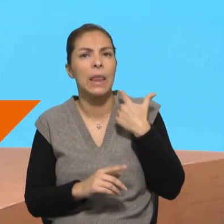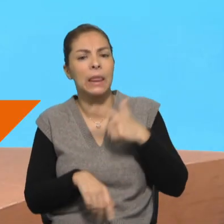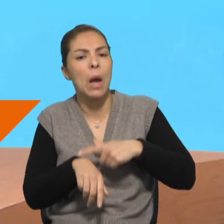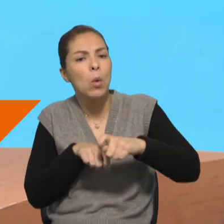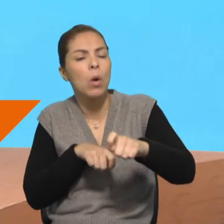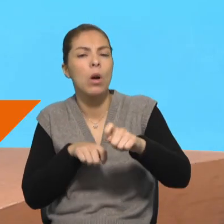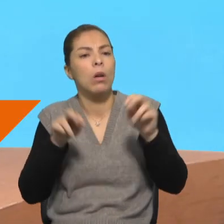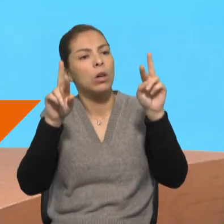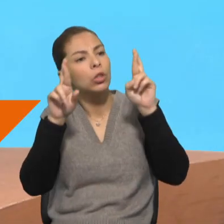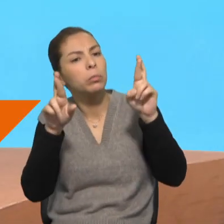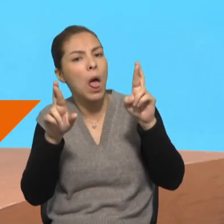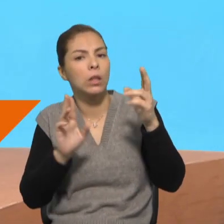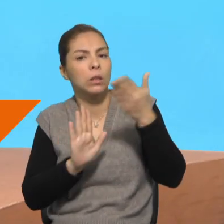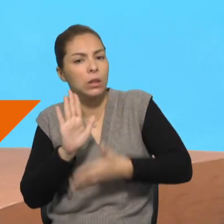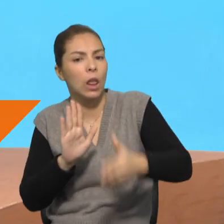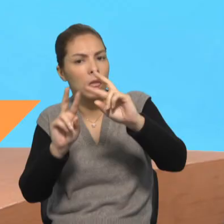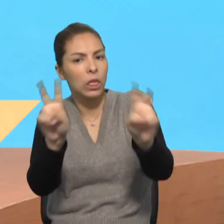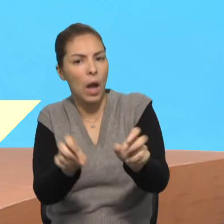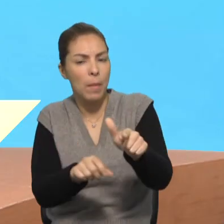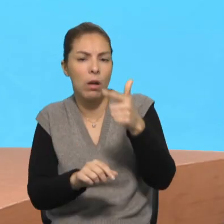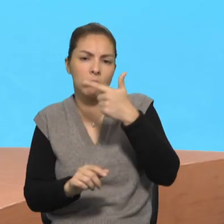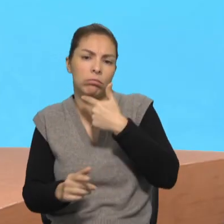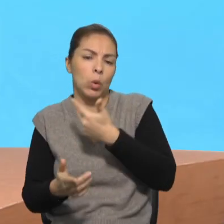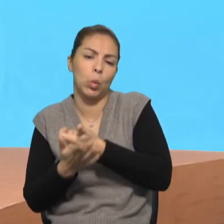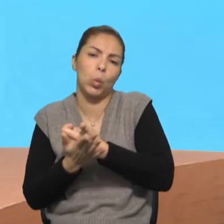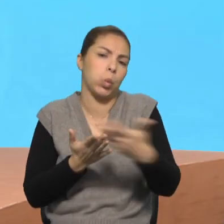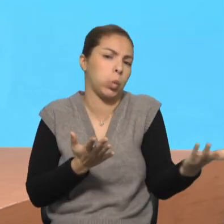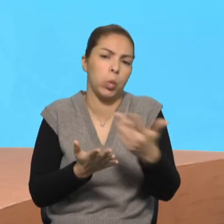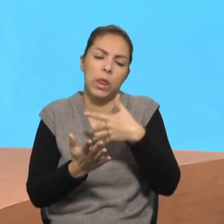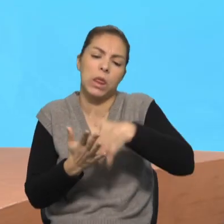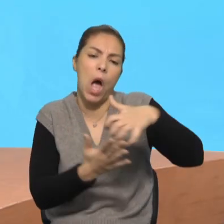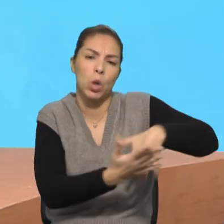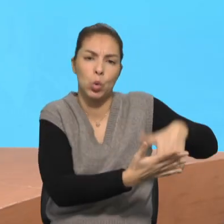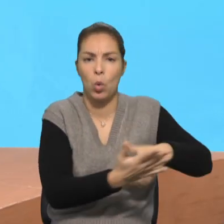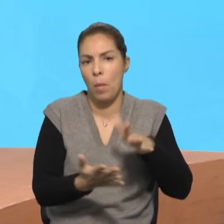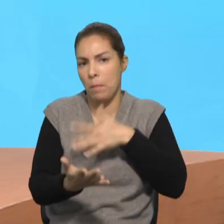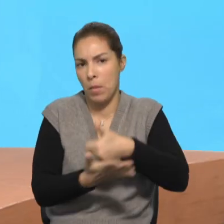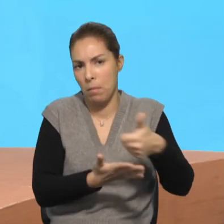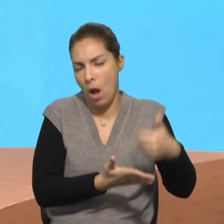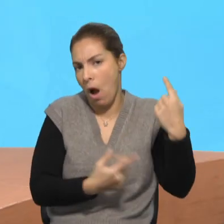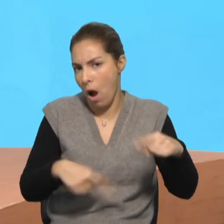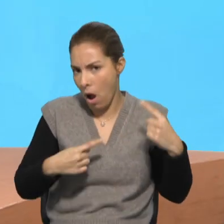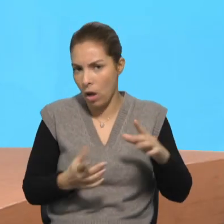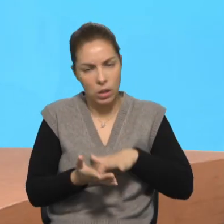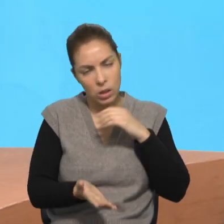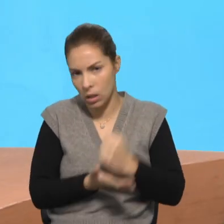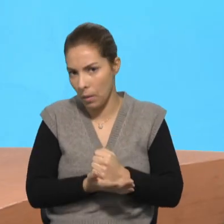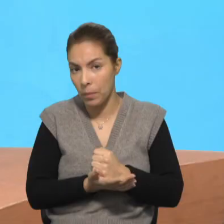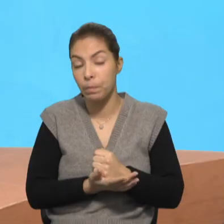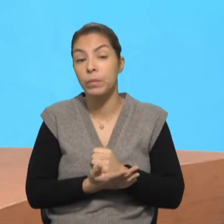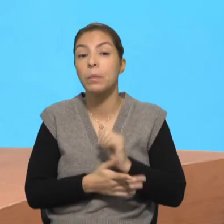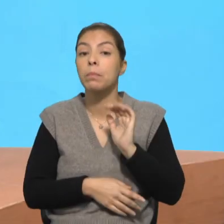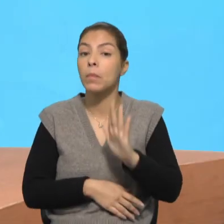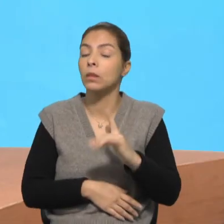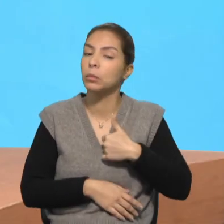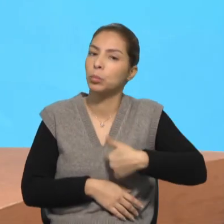percorre todos os textos bíblicos. E é muito interessante que iniciemos que façamos o